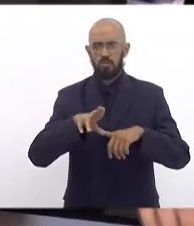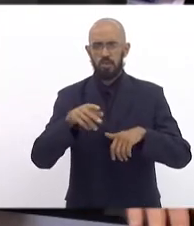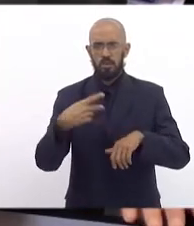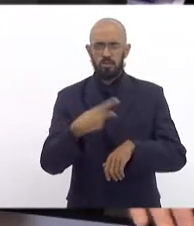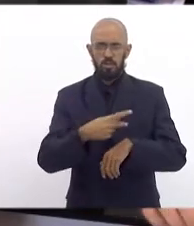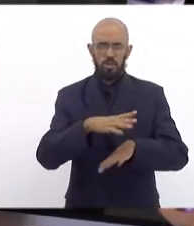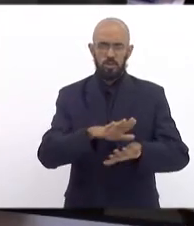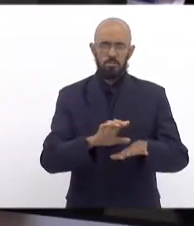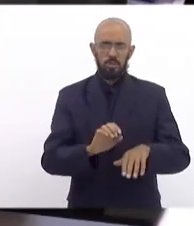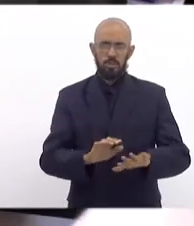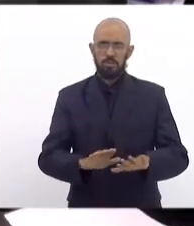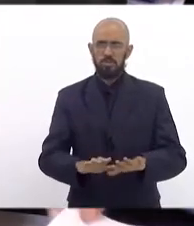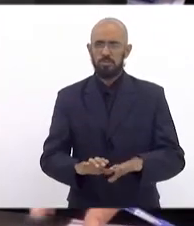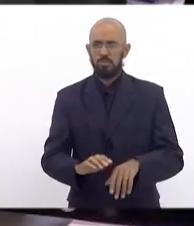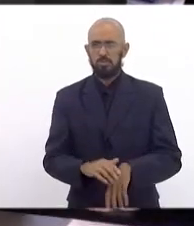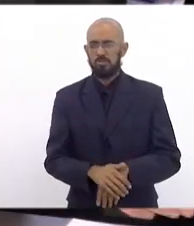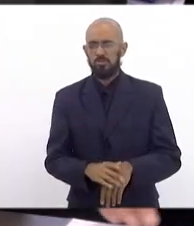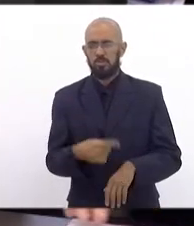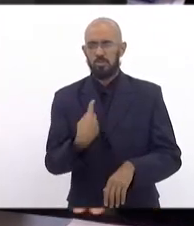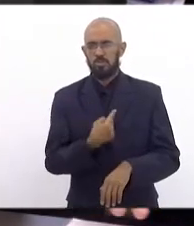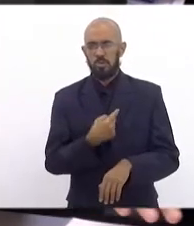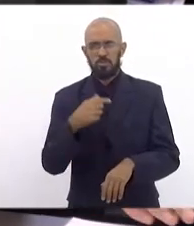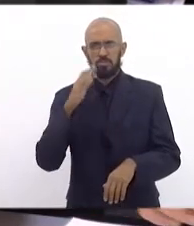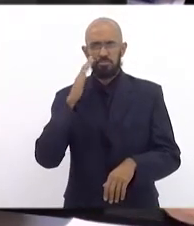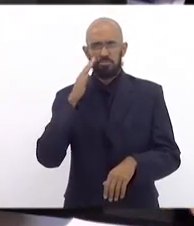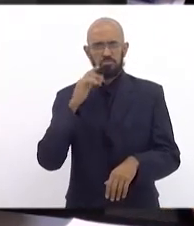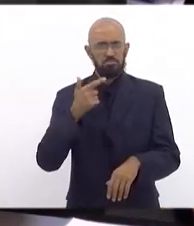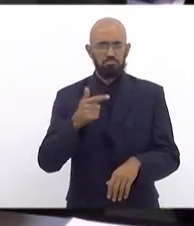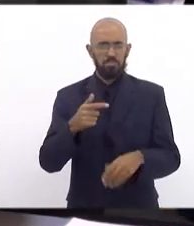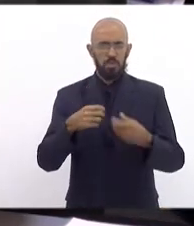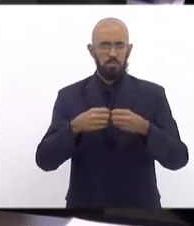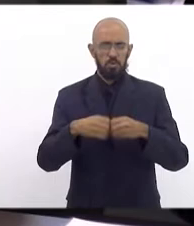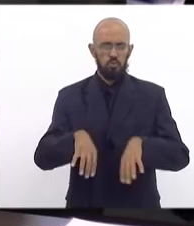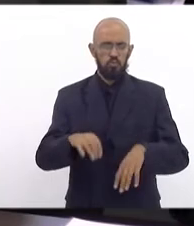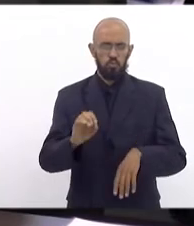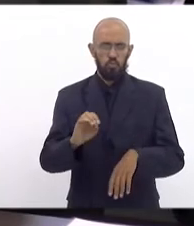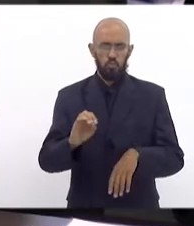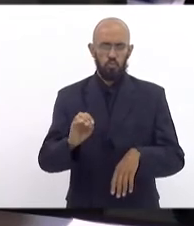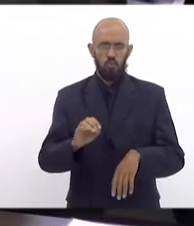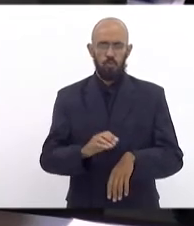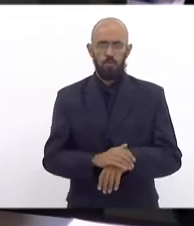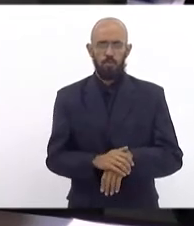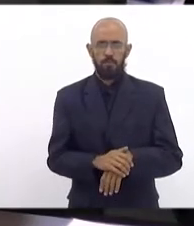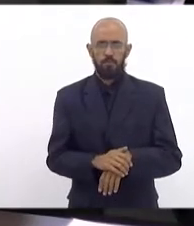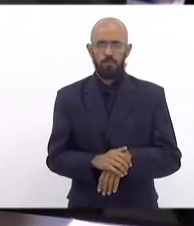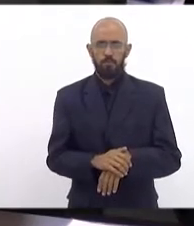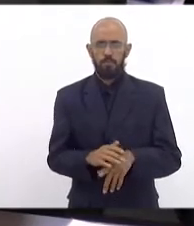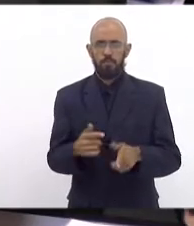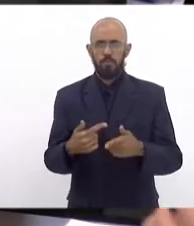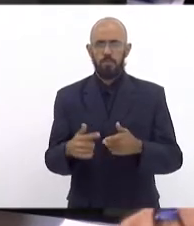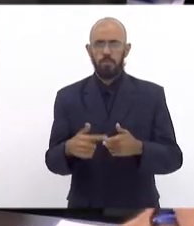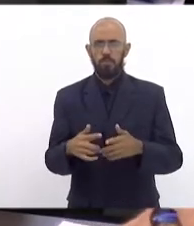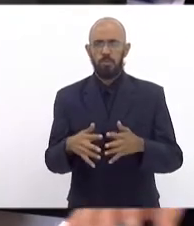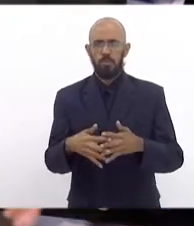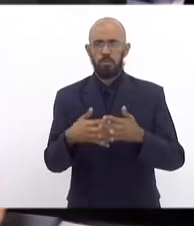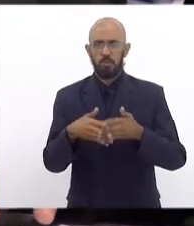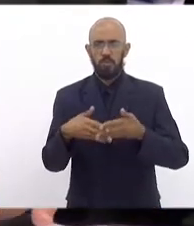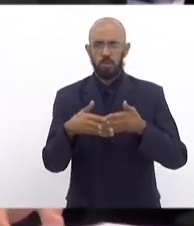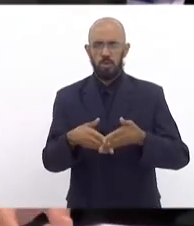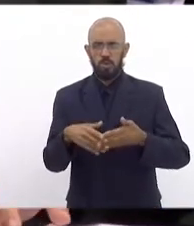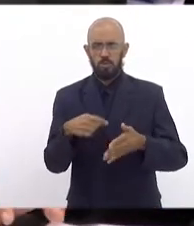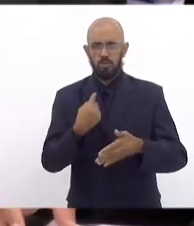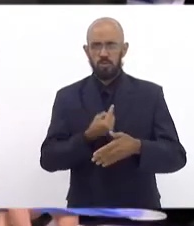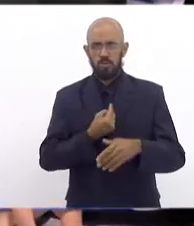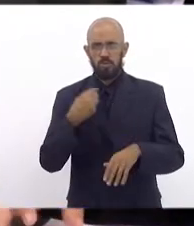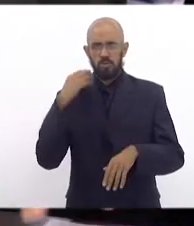dele mas pelo que a gente entendeu não não há nenhum prejuízo e a questão de Petrópolis a gente entende